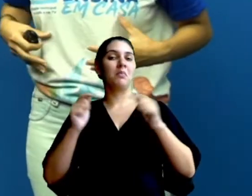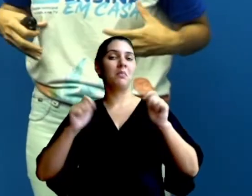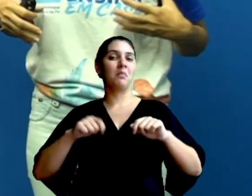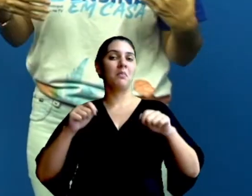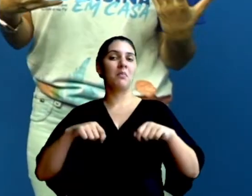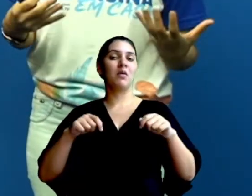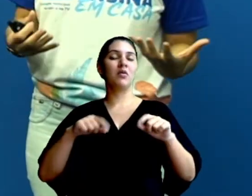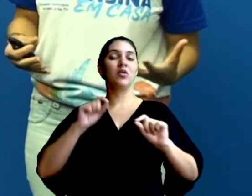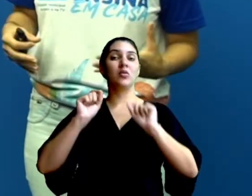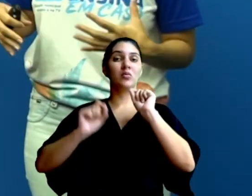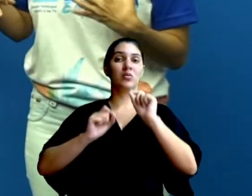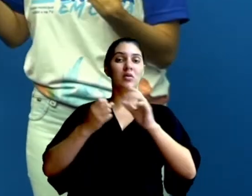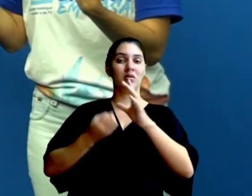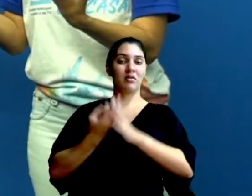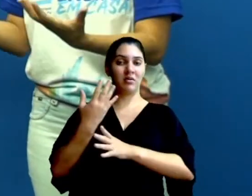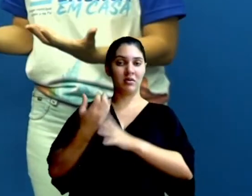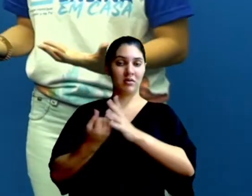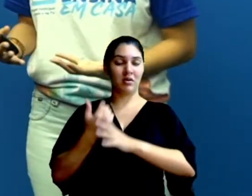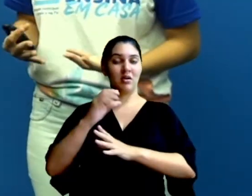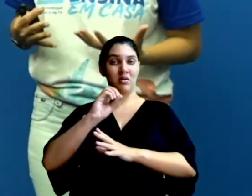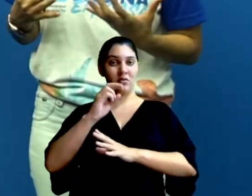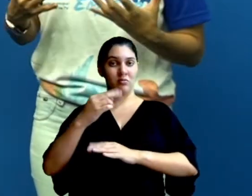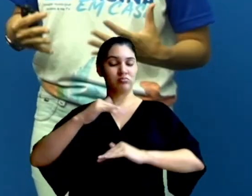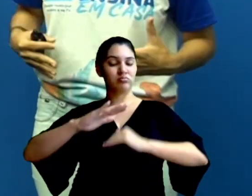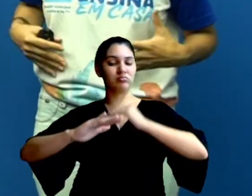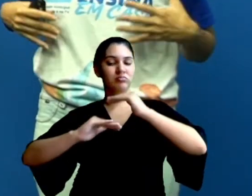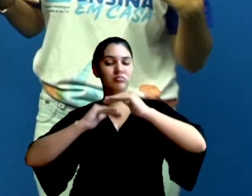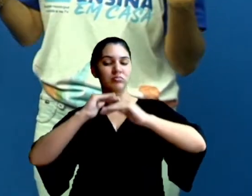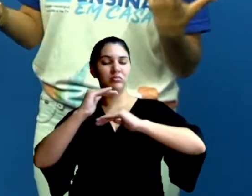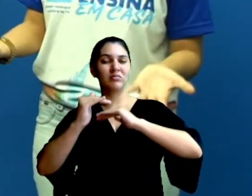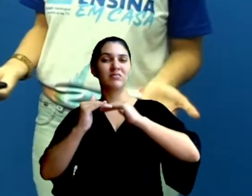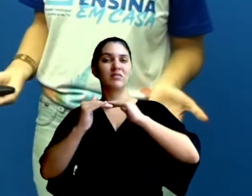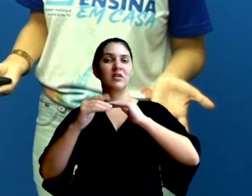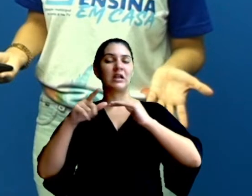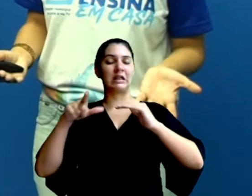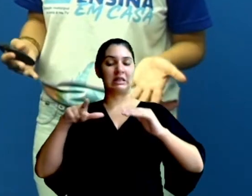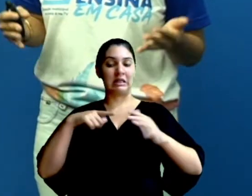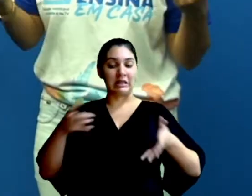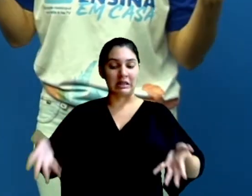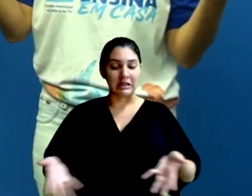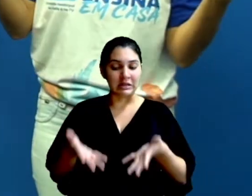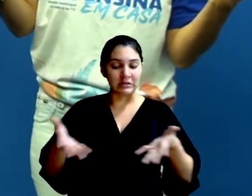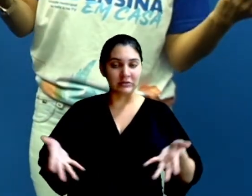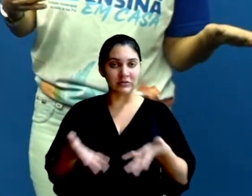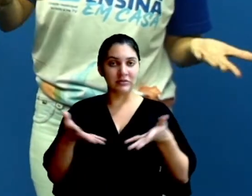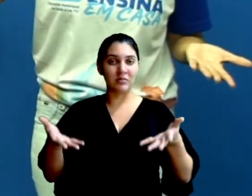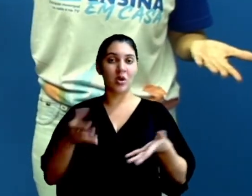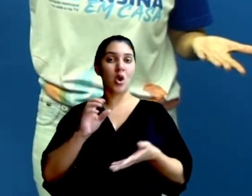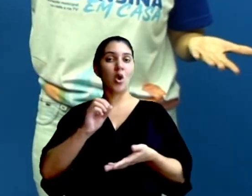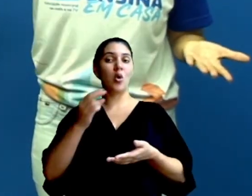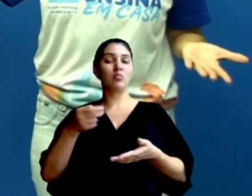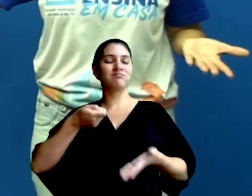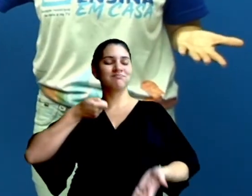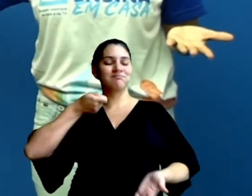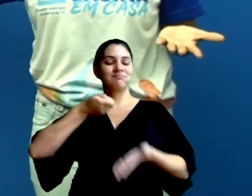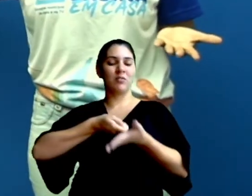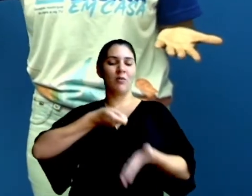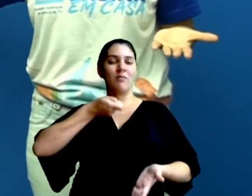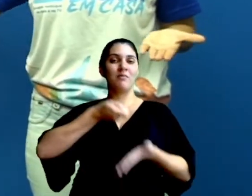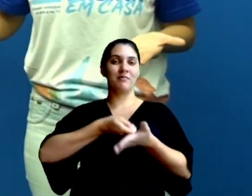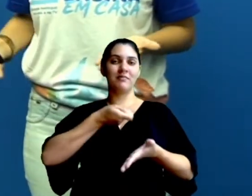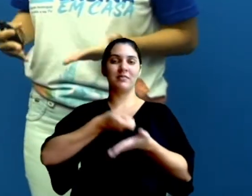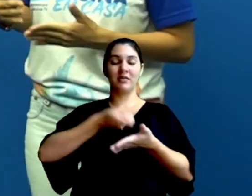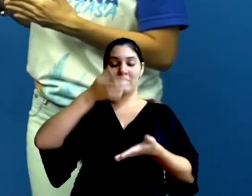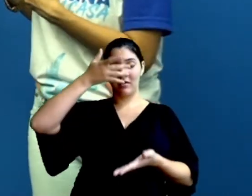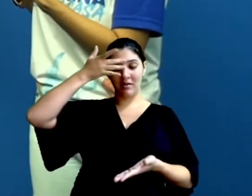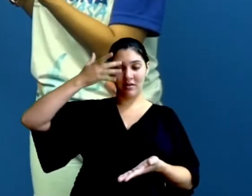ser criadas ou desenvolvidas que vão estimular ou, de certa forma, obrigar os